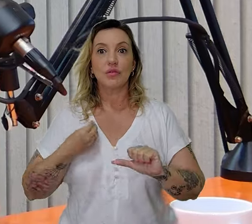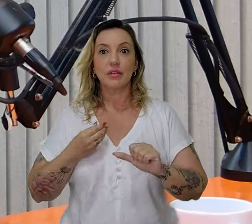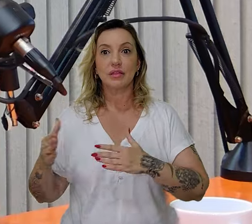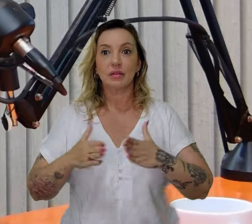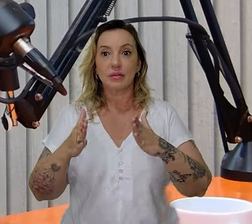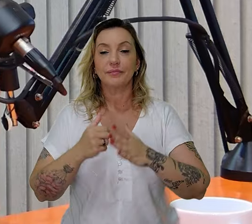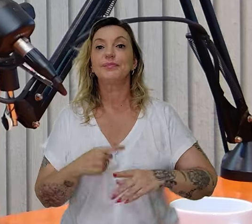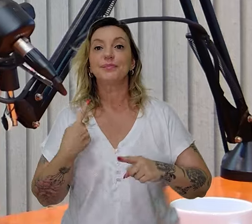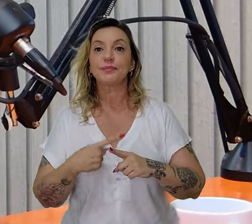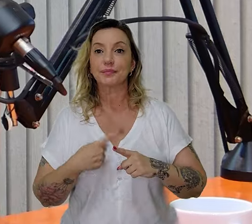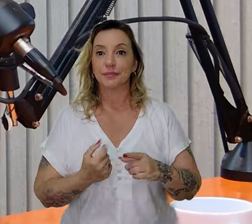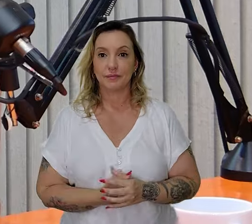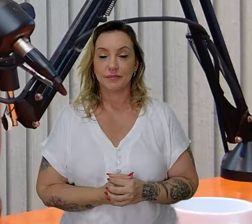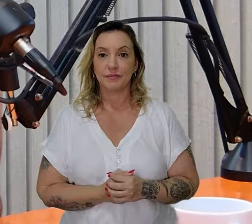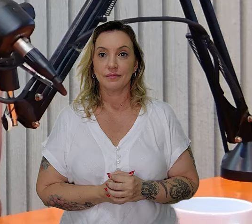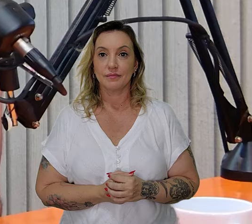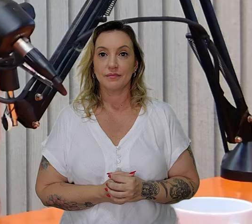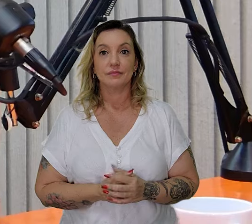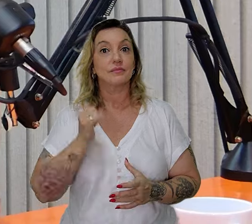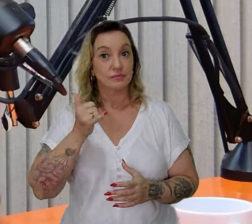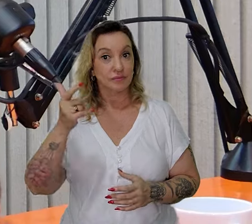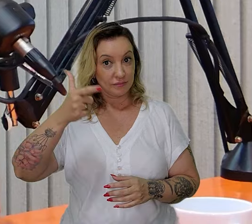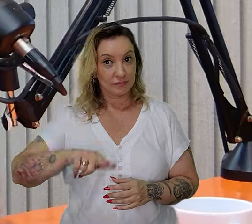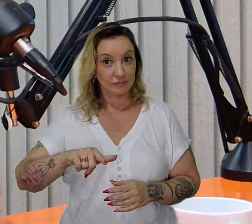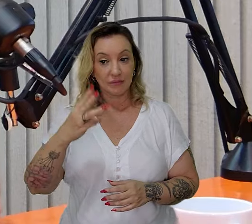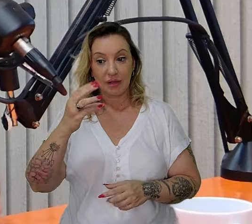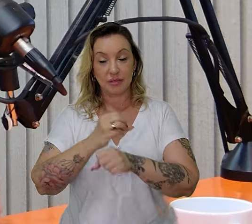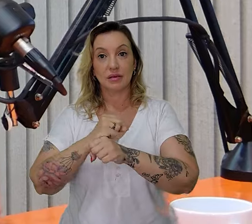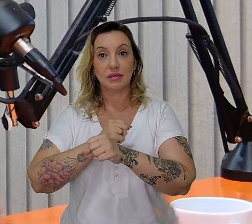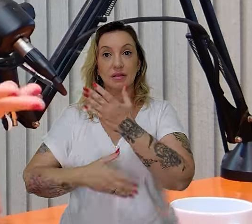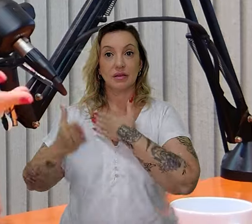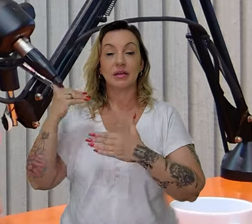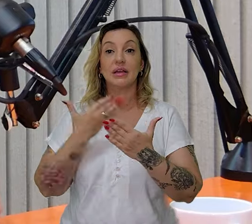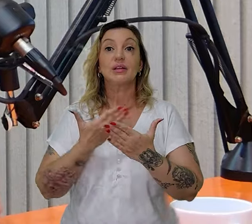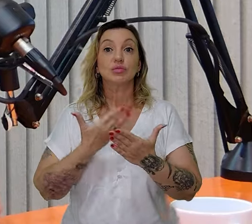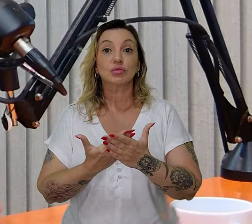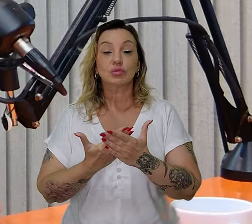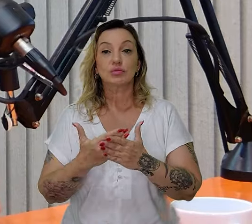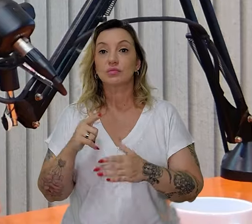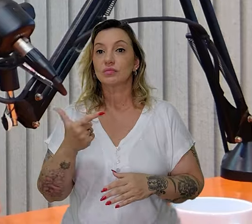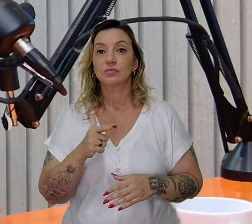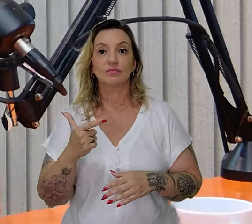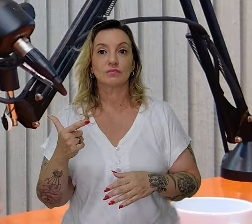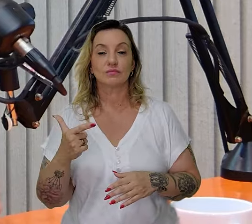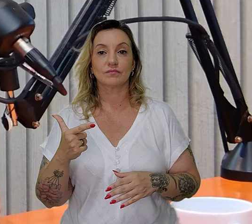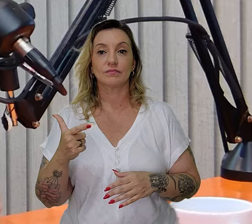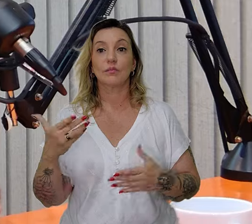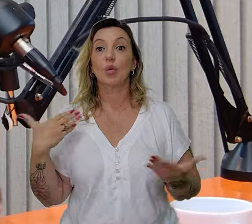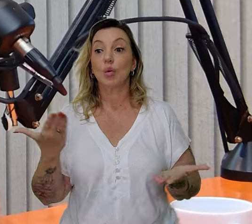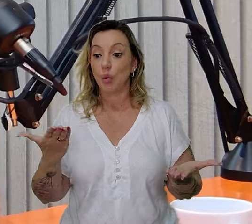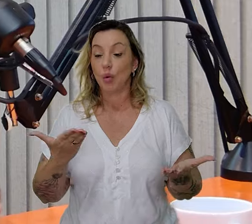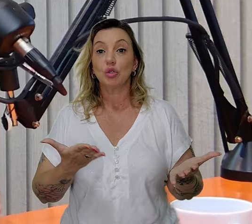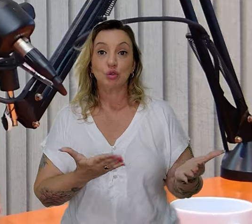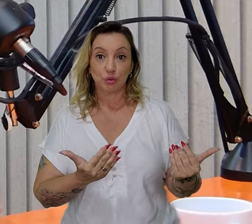minha trajetória por qu tô falando de novo né 30 anos atrás nas escolas a gente não tinha o que hoje